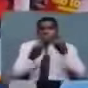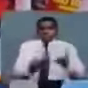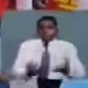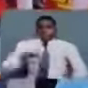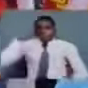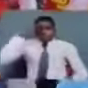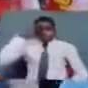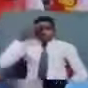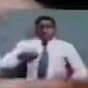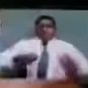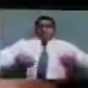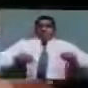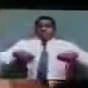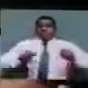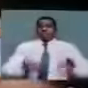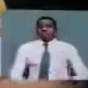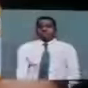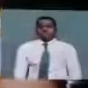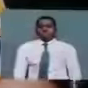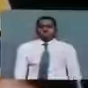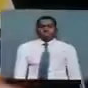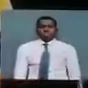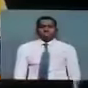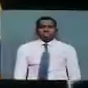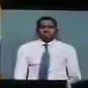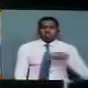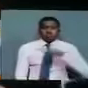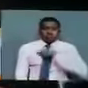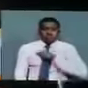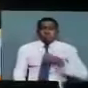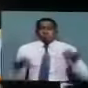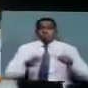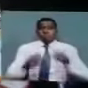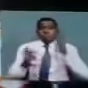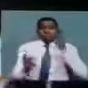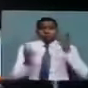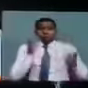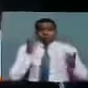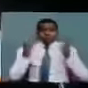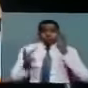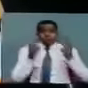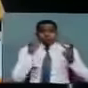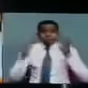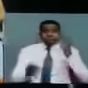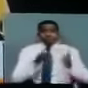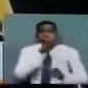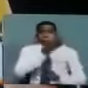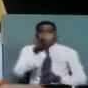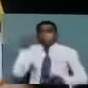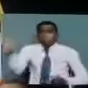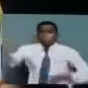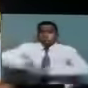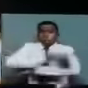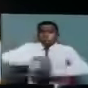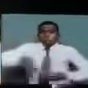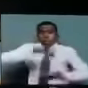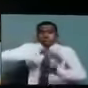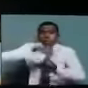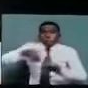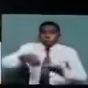alguns meios. Nós estamos a realizar um conjunto de visitas às nossas organizações de base